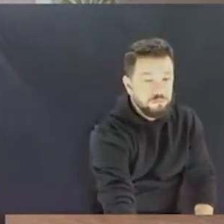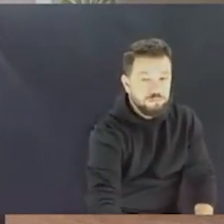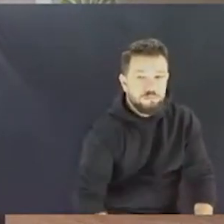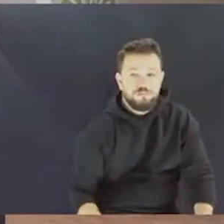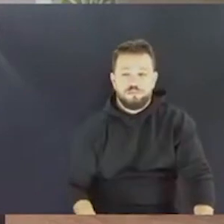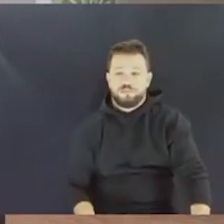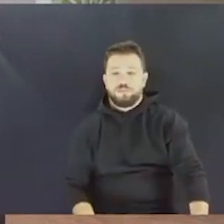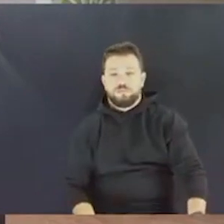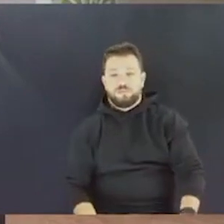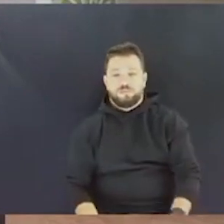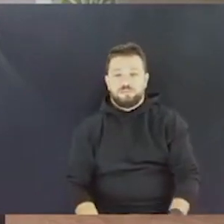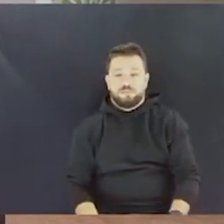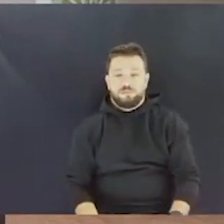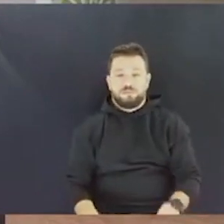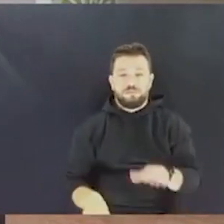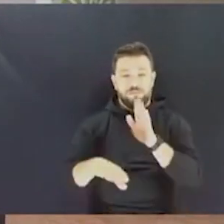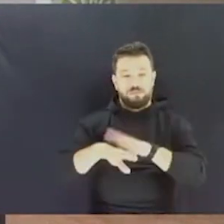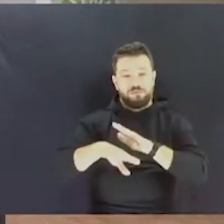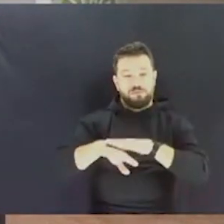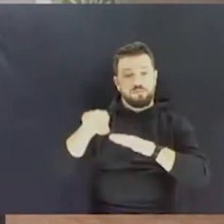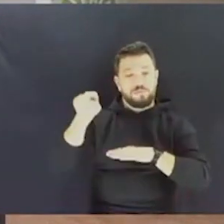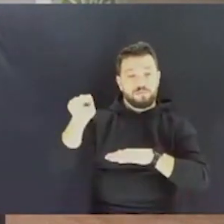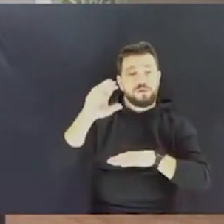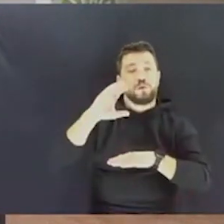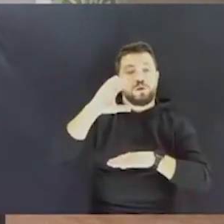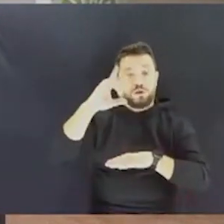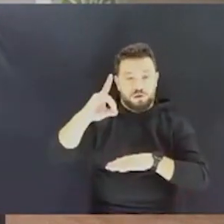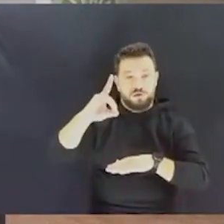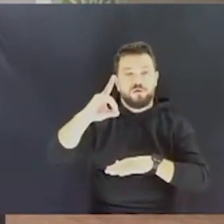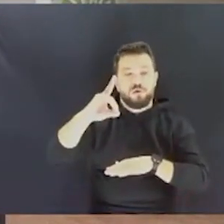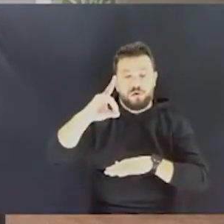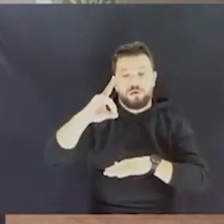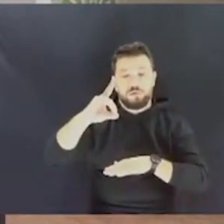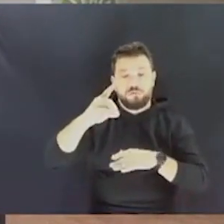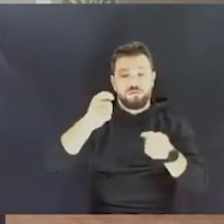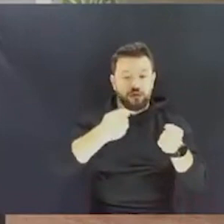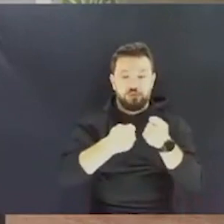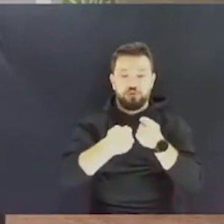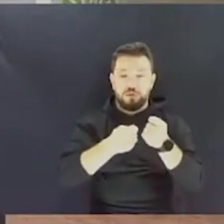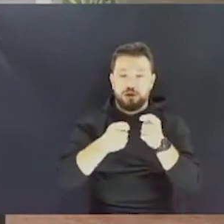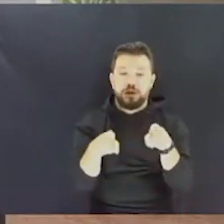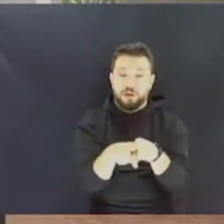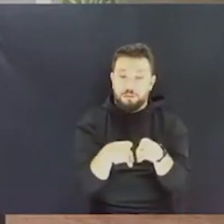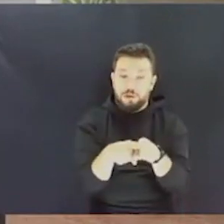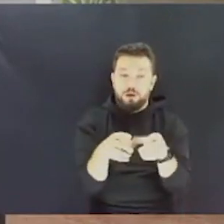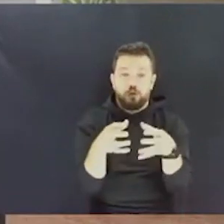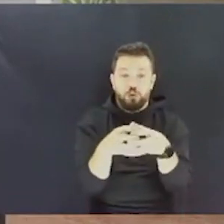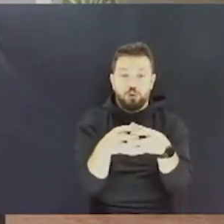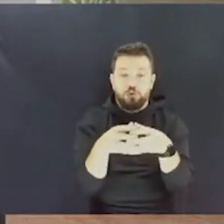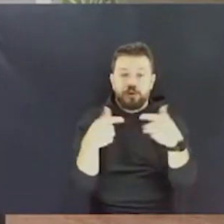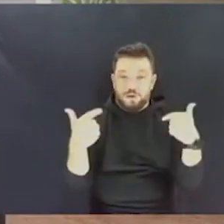2021 e a coordenação de planejamento entre 2015 e 17 além da coordenação do grupo de trabalho da infância e juventude de